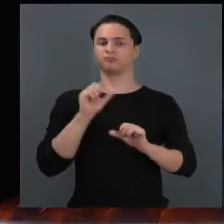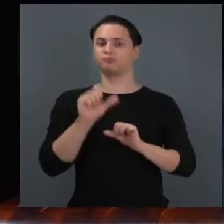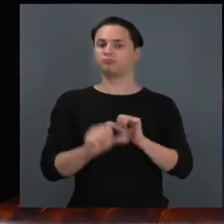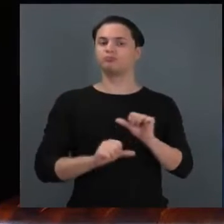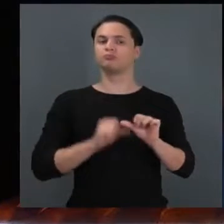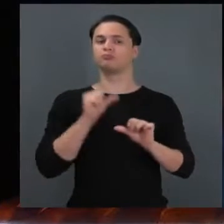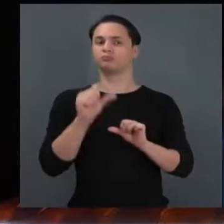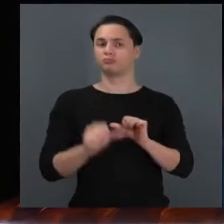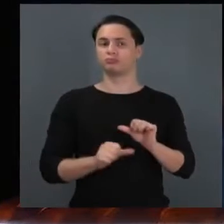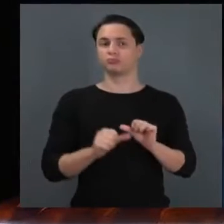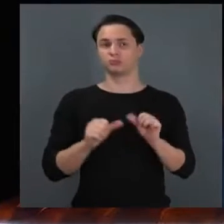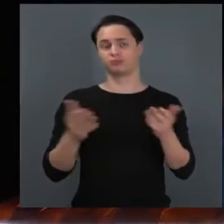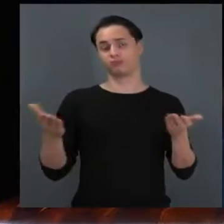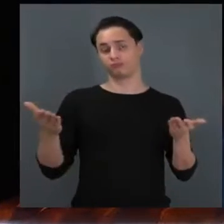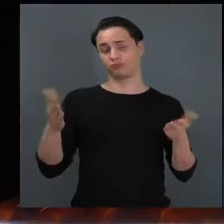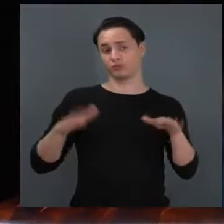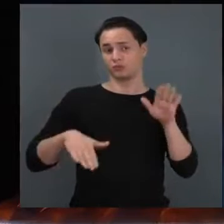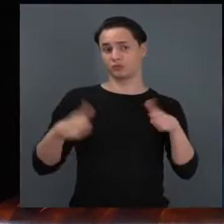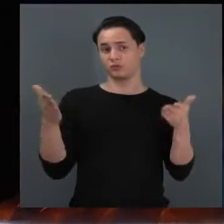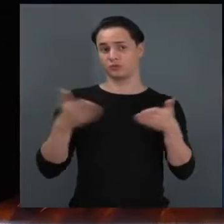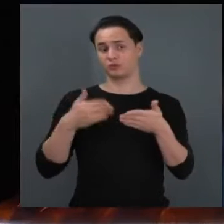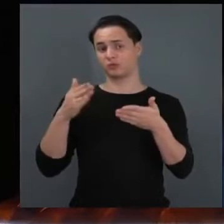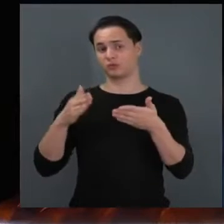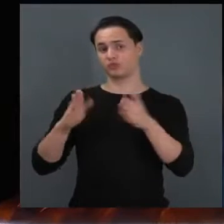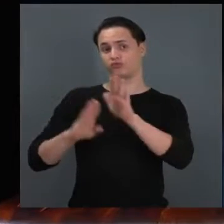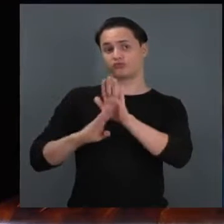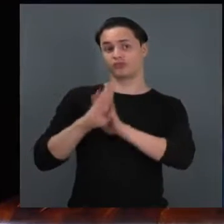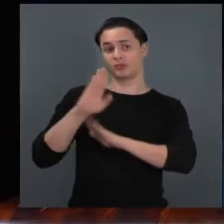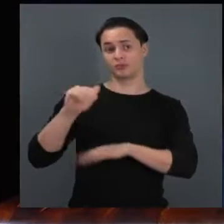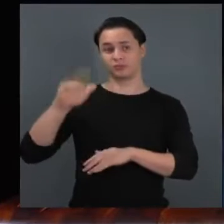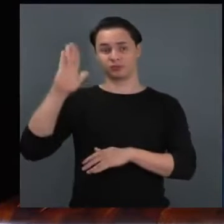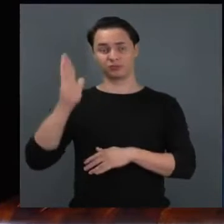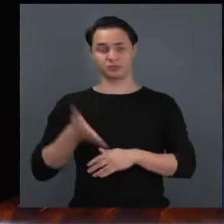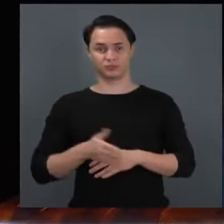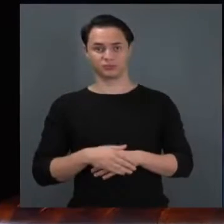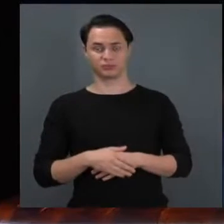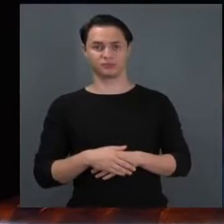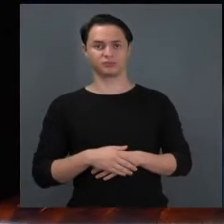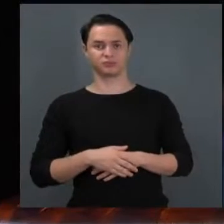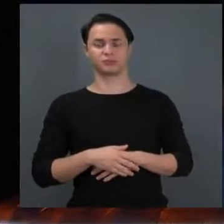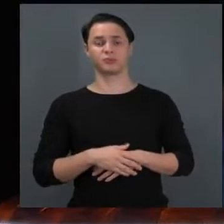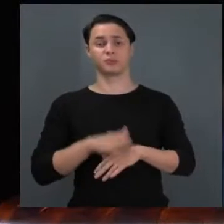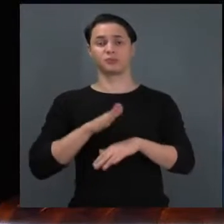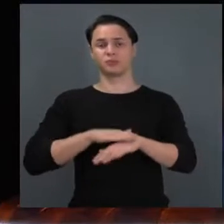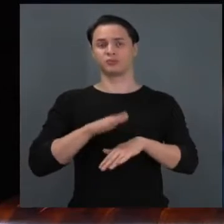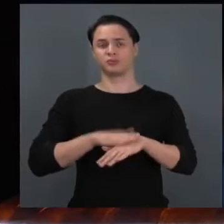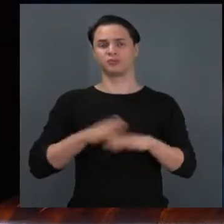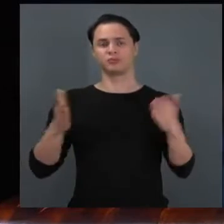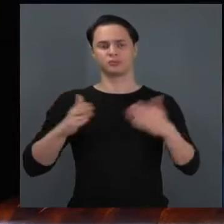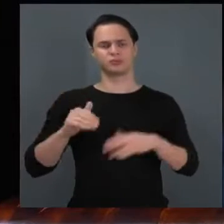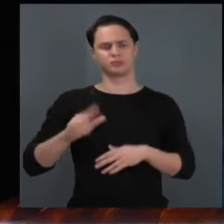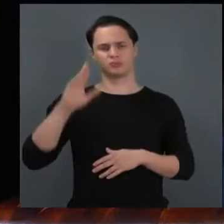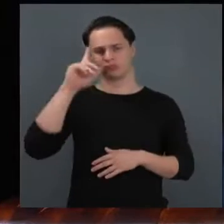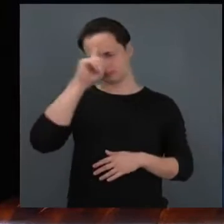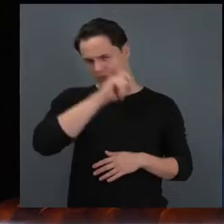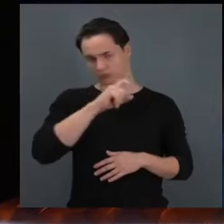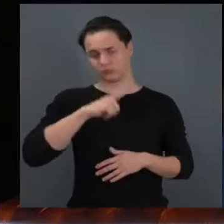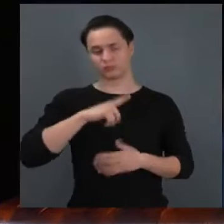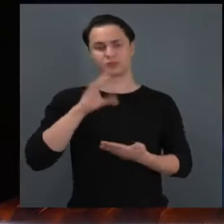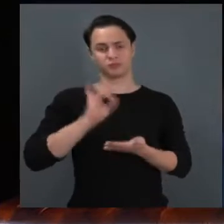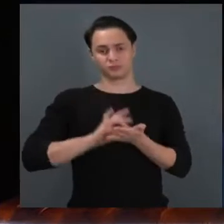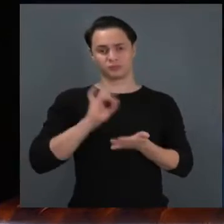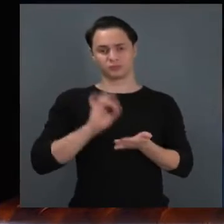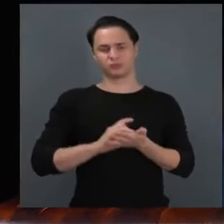hora já pode ser muito mais do que aquilo que eu estou falando aqui. No entanto, é nos momentos mais difíceis que a verdadeira